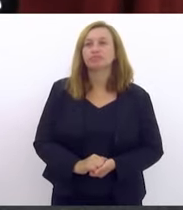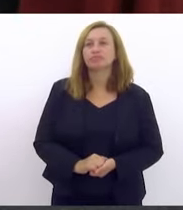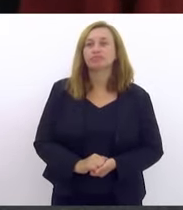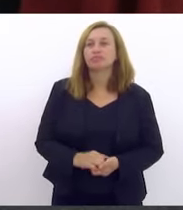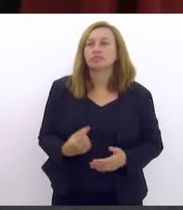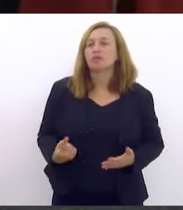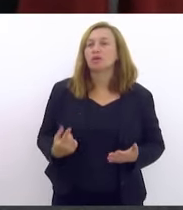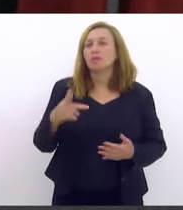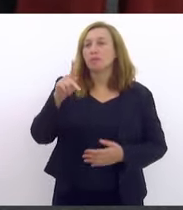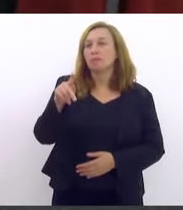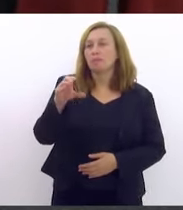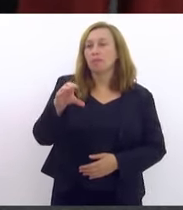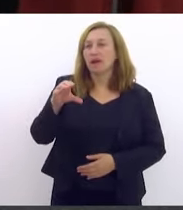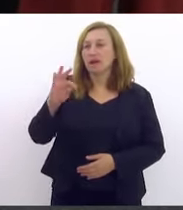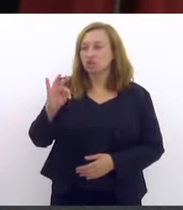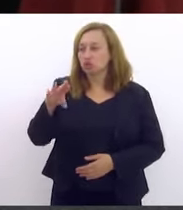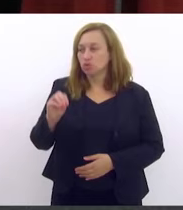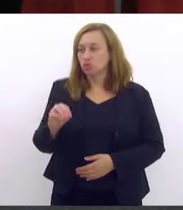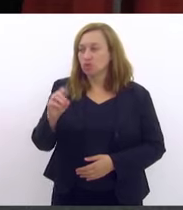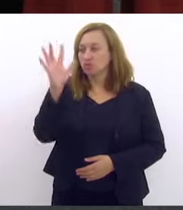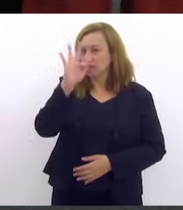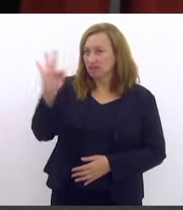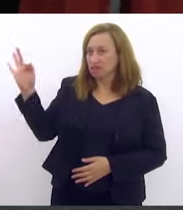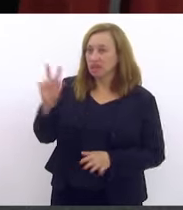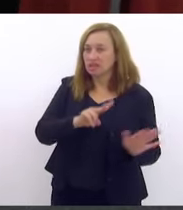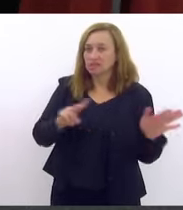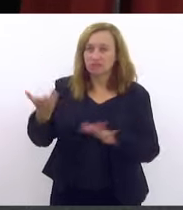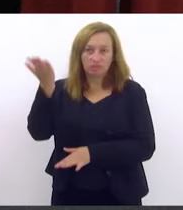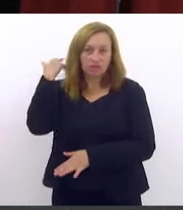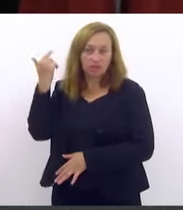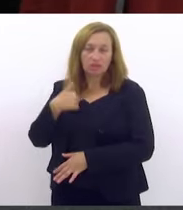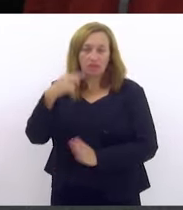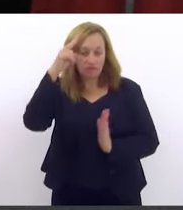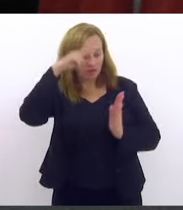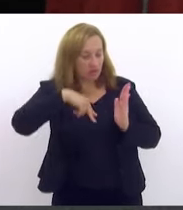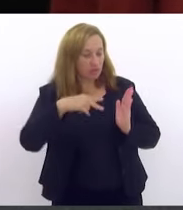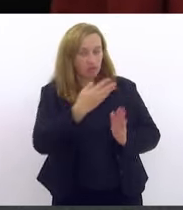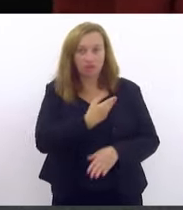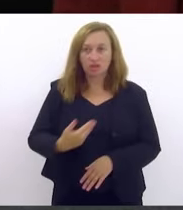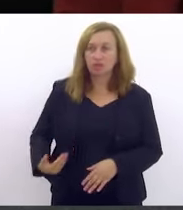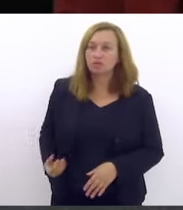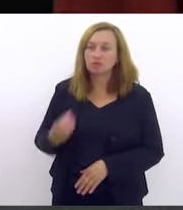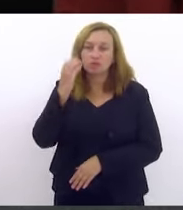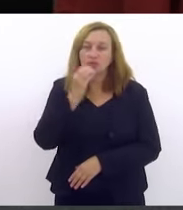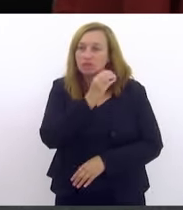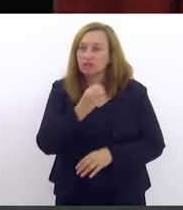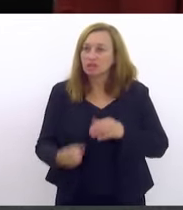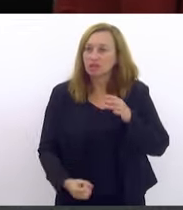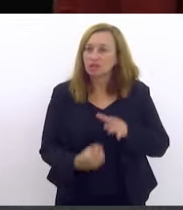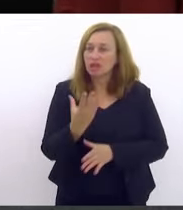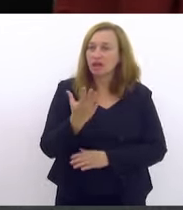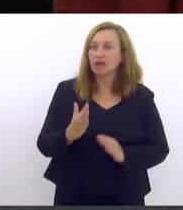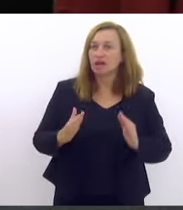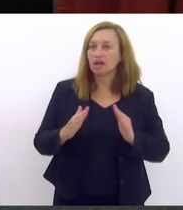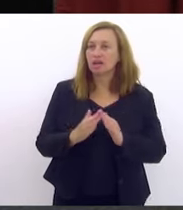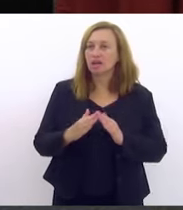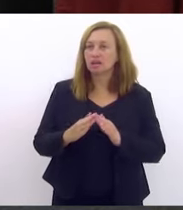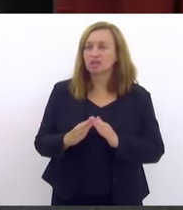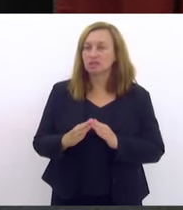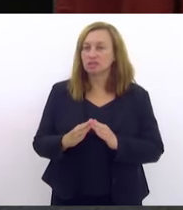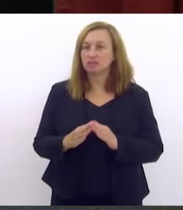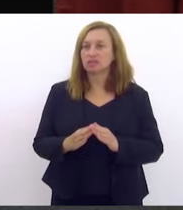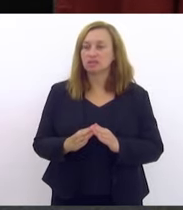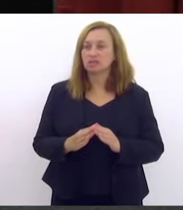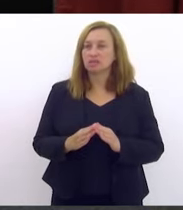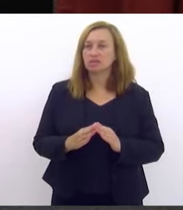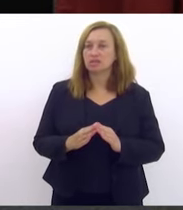pacto federativo. Na semana passada, eu estava lendo que o governador Cláudio Castro quer construir uma nova casa oficial, quer se mudar para uma nova